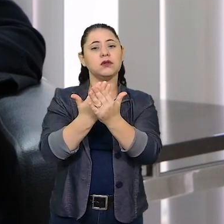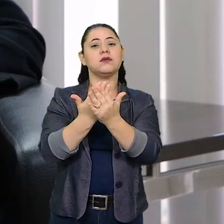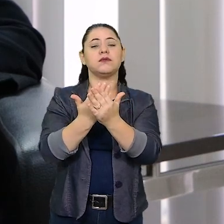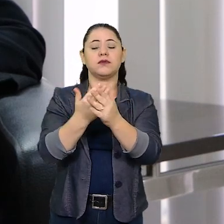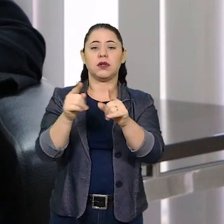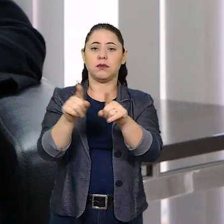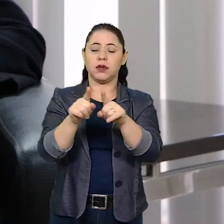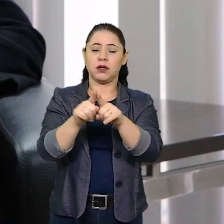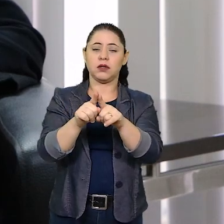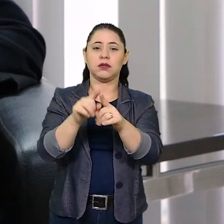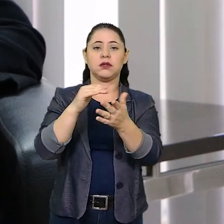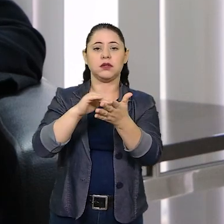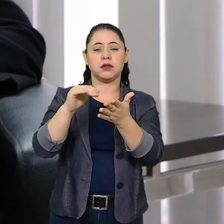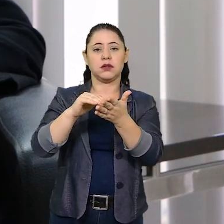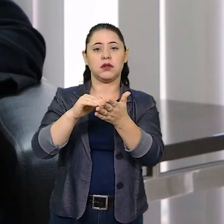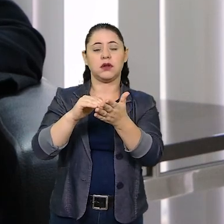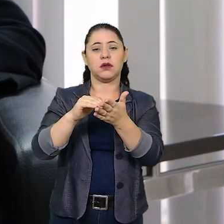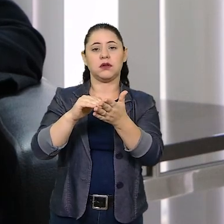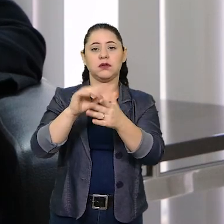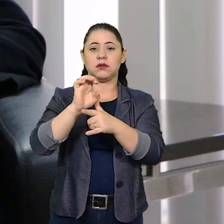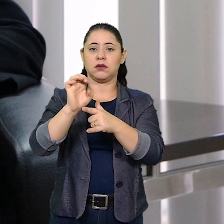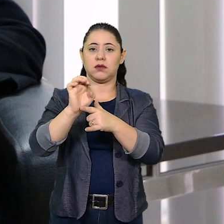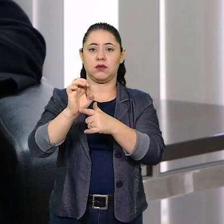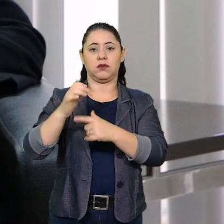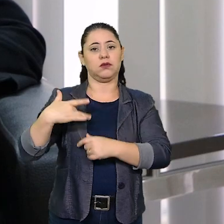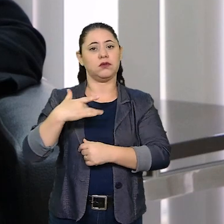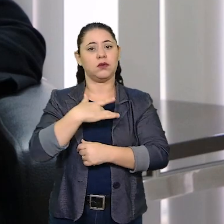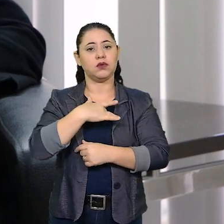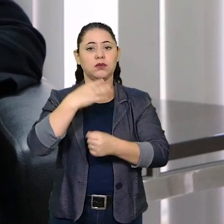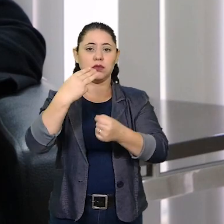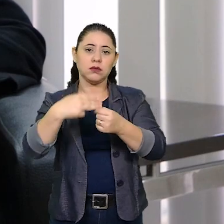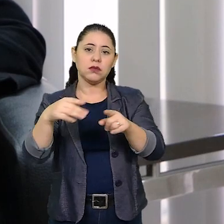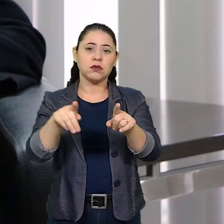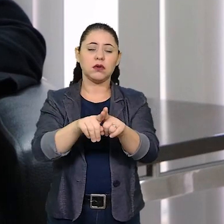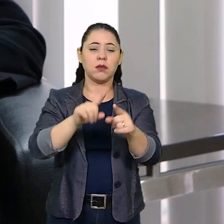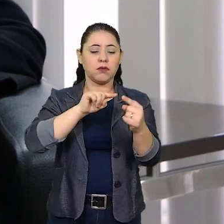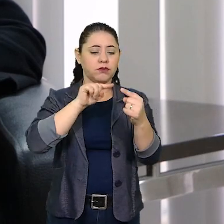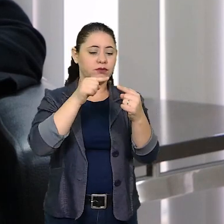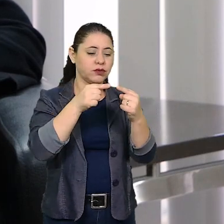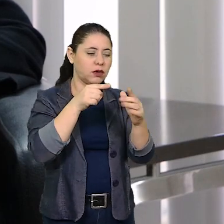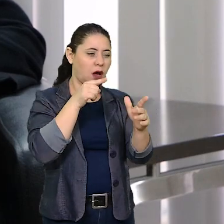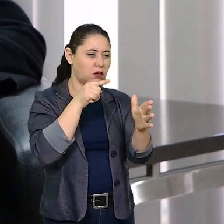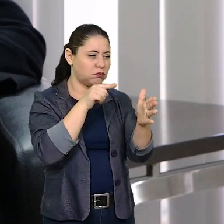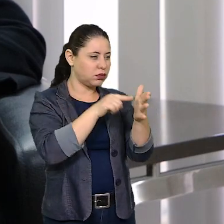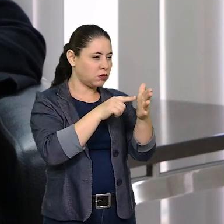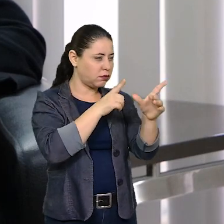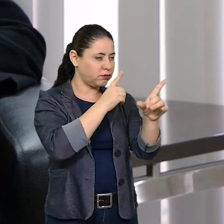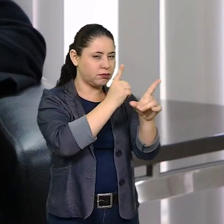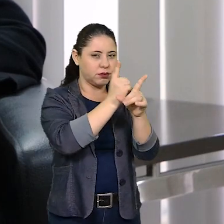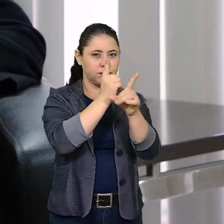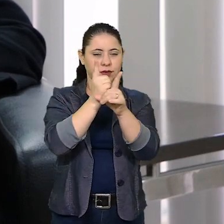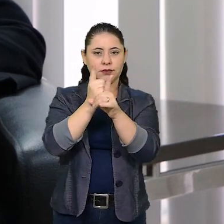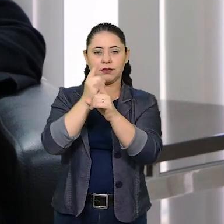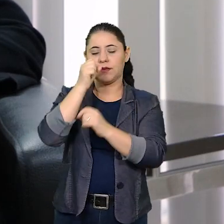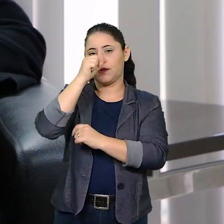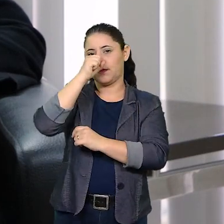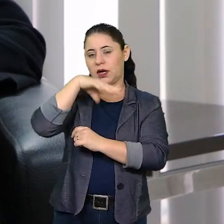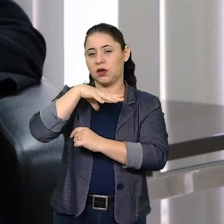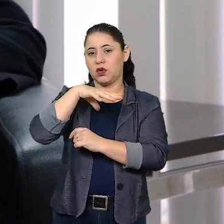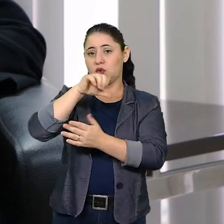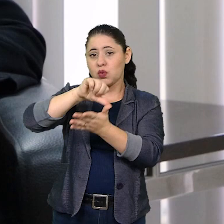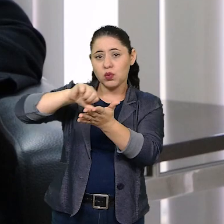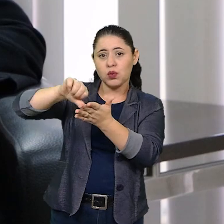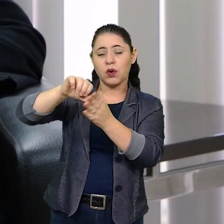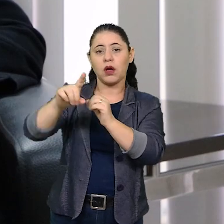Saúde e com a Secretaria Municipal de Saúde, voltada para a identificação de casos de violência